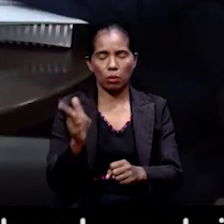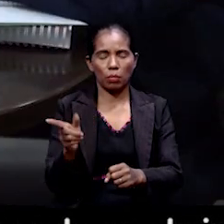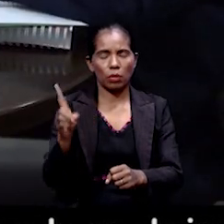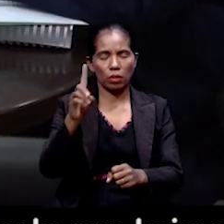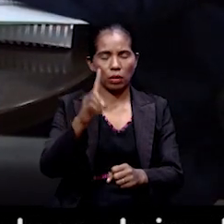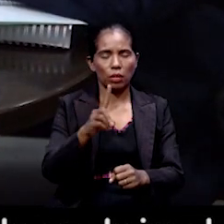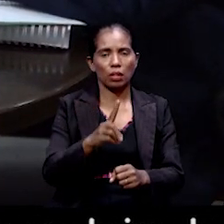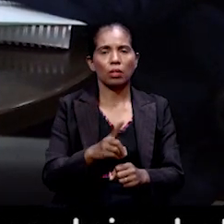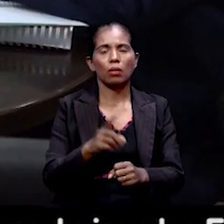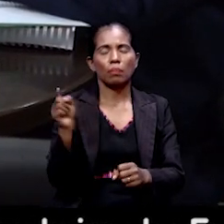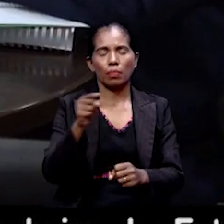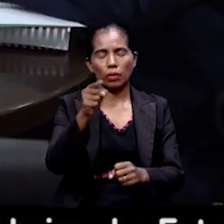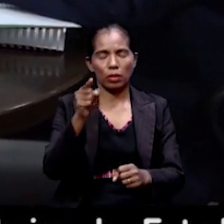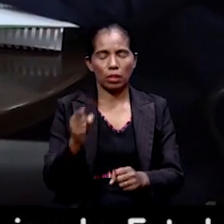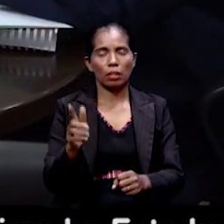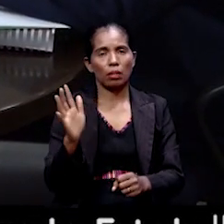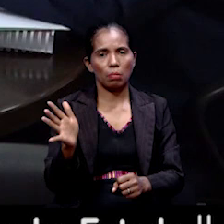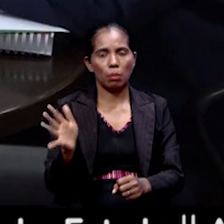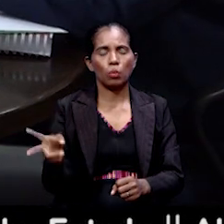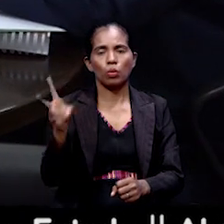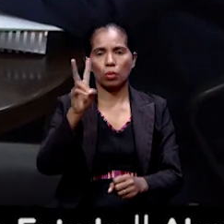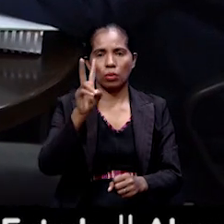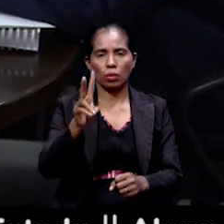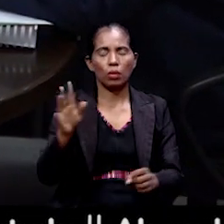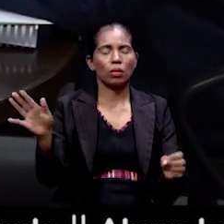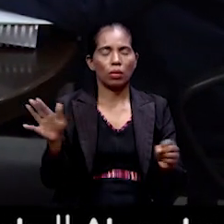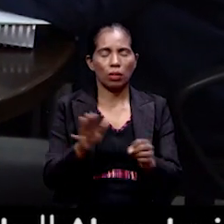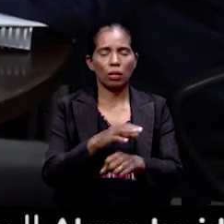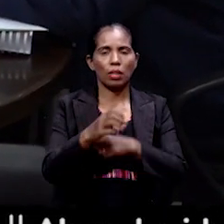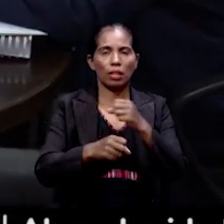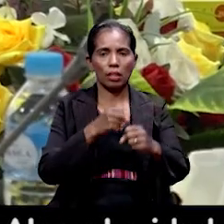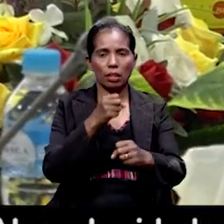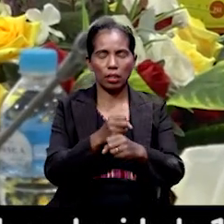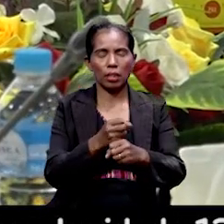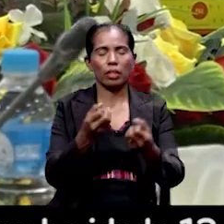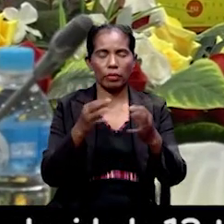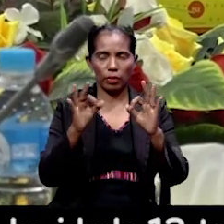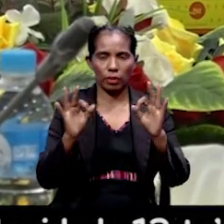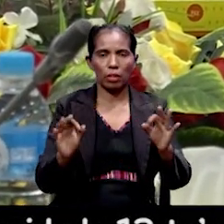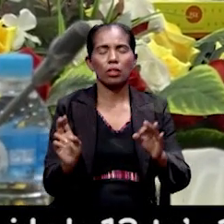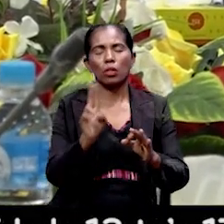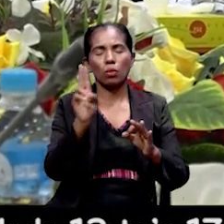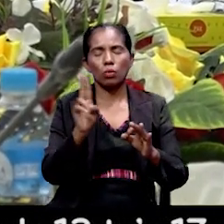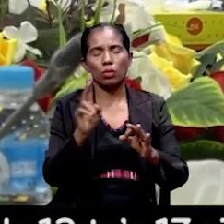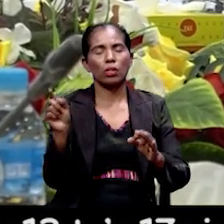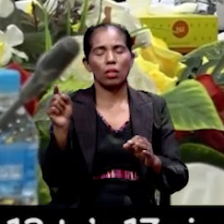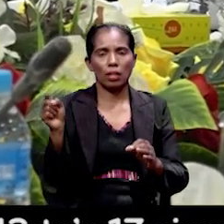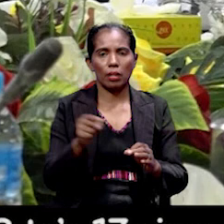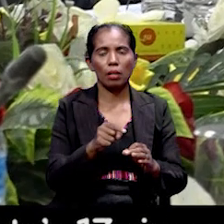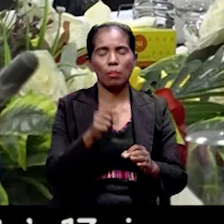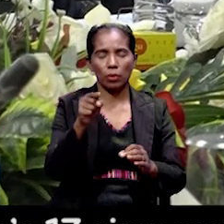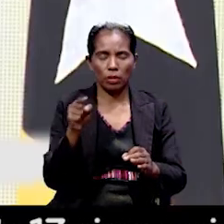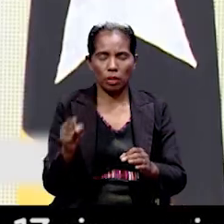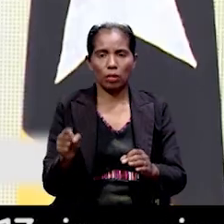a 15% o limanulo recen rua, no compromisso, Totinané Niarohan, se executa por cento o hitunulo